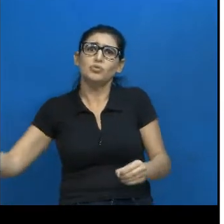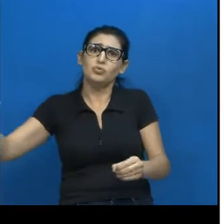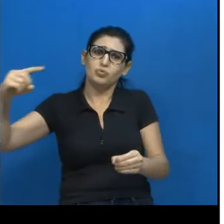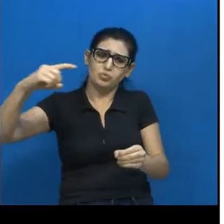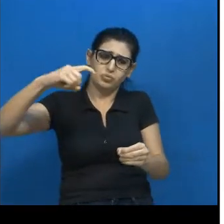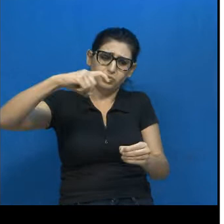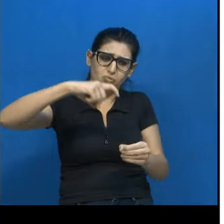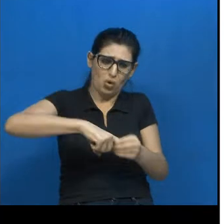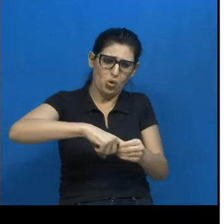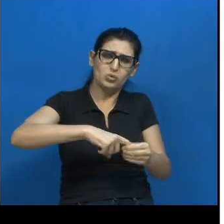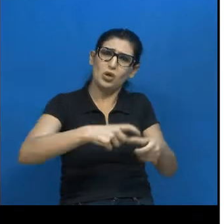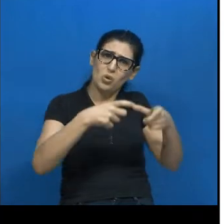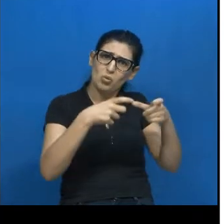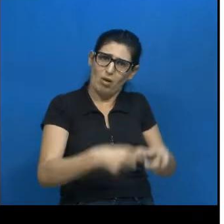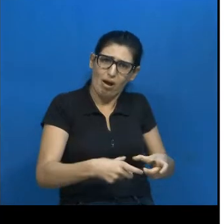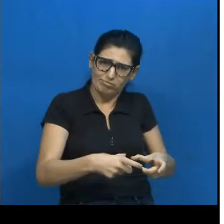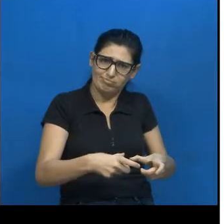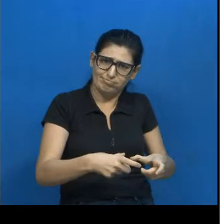origem.